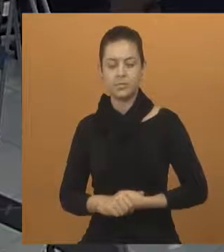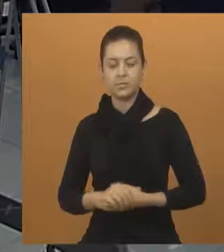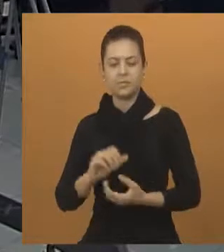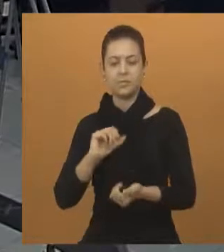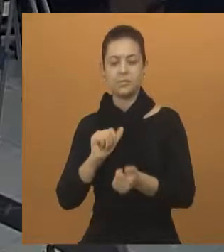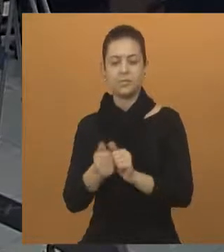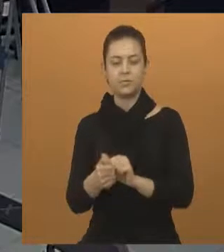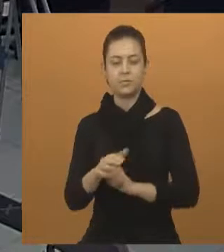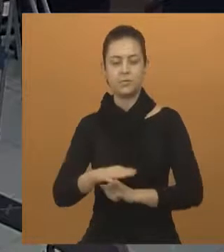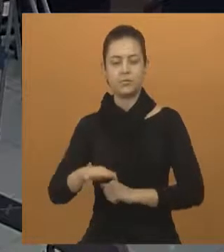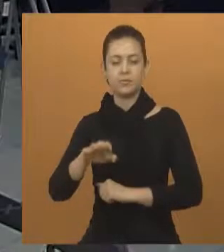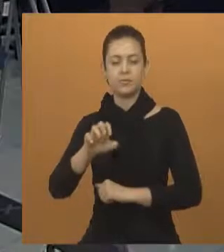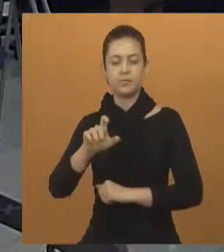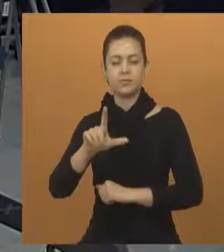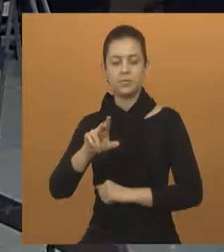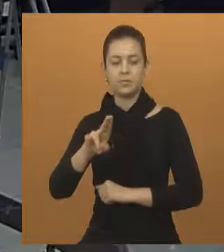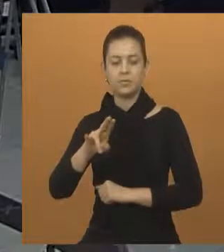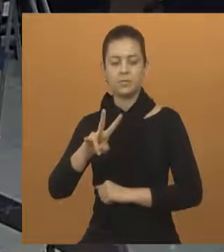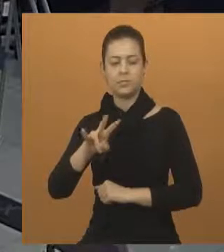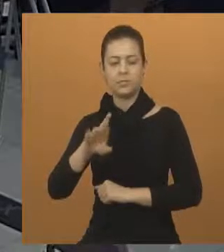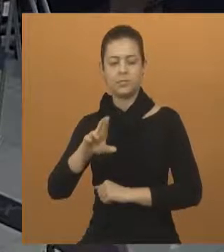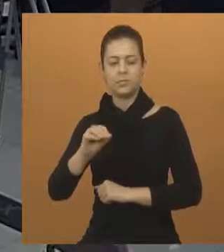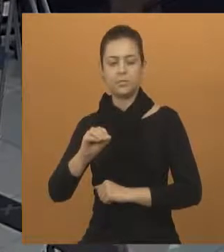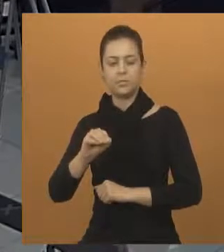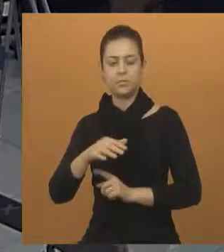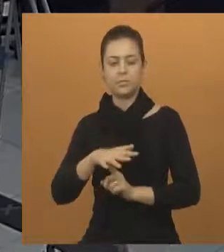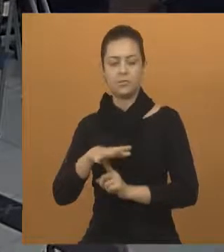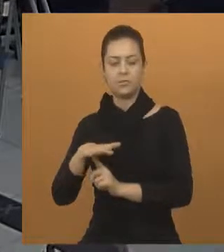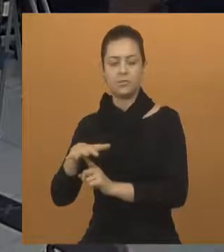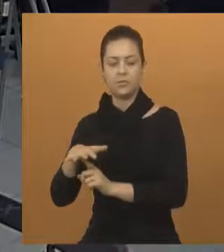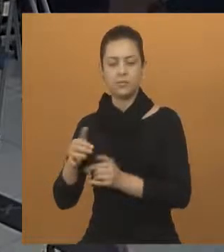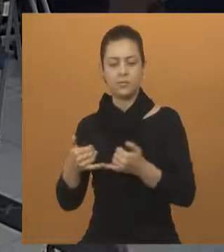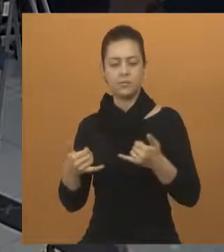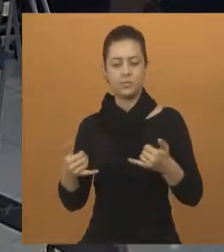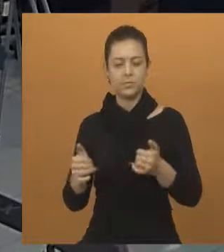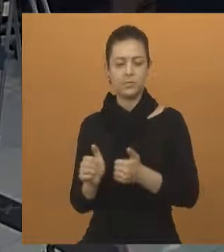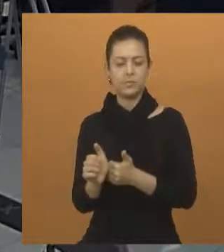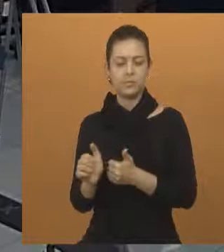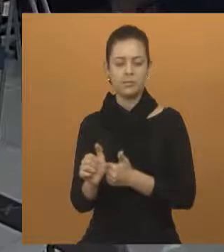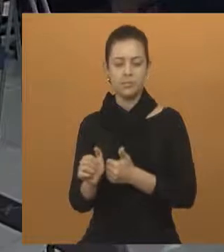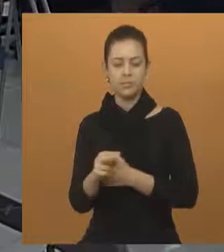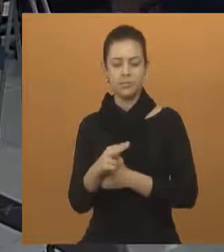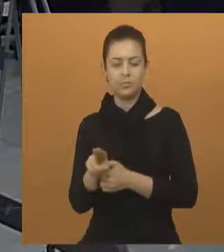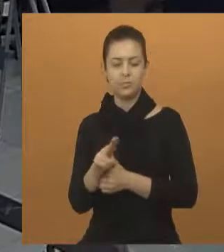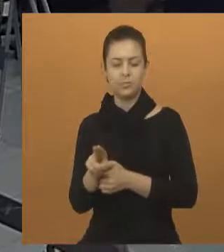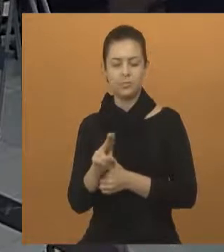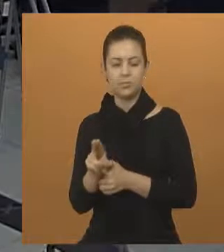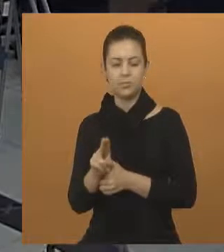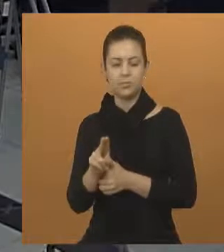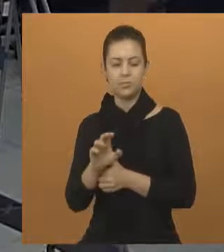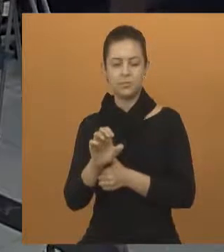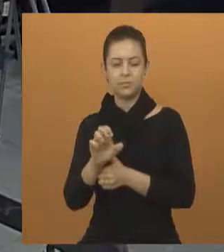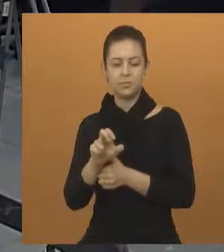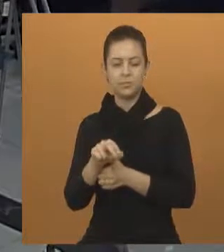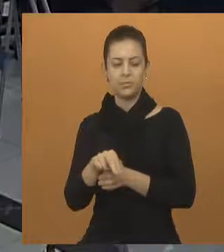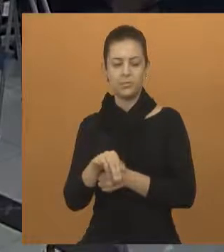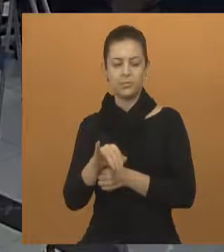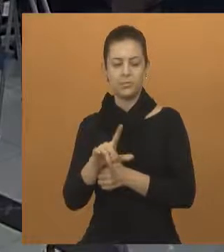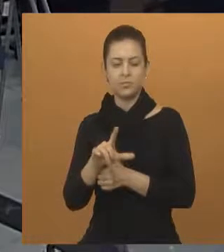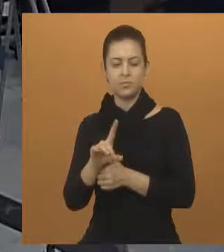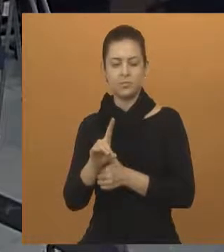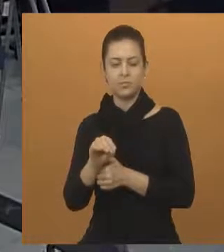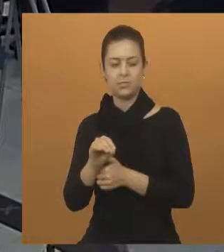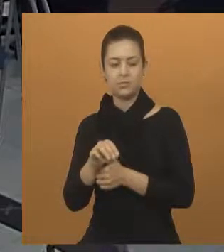do Elvira, né, o Fio da Feira. Eu gostaria de saber o nome dele, Enildo